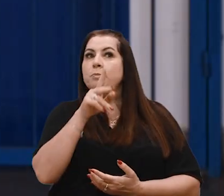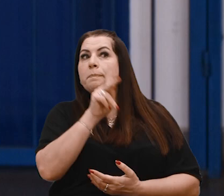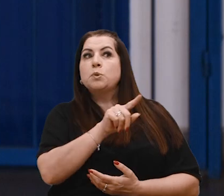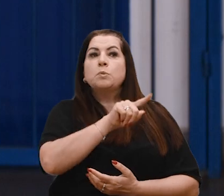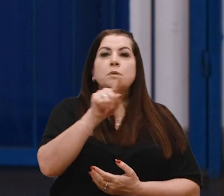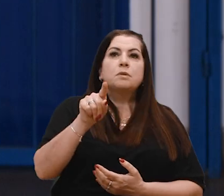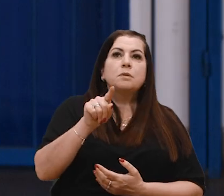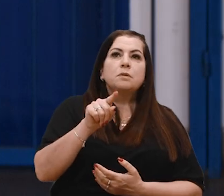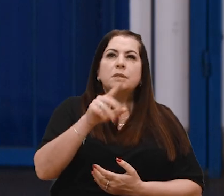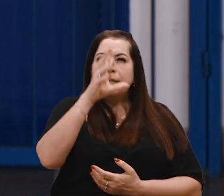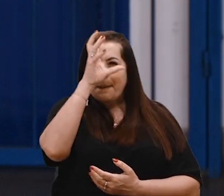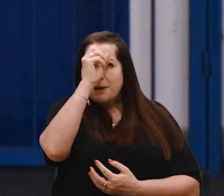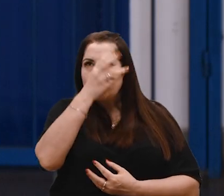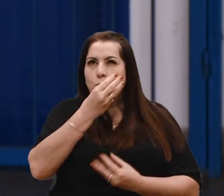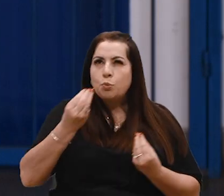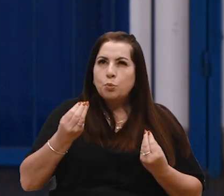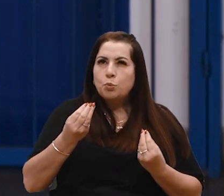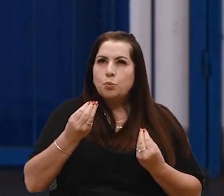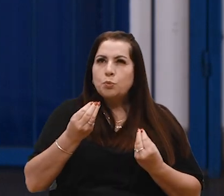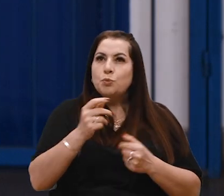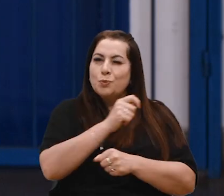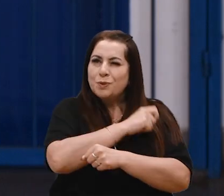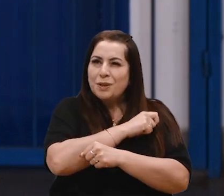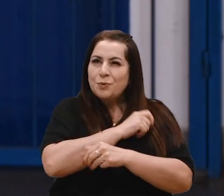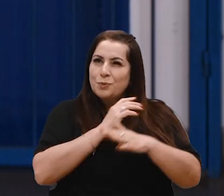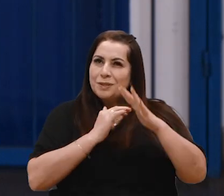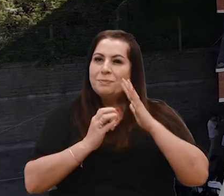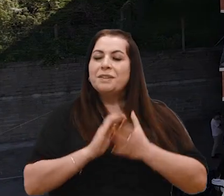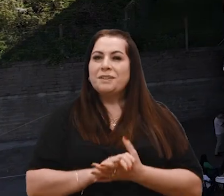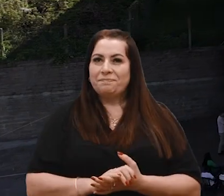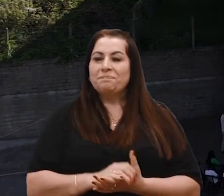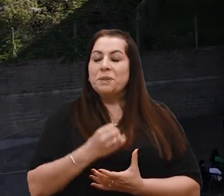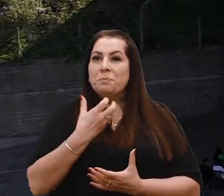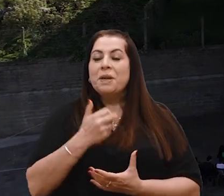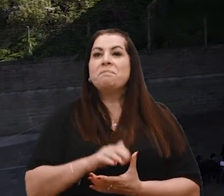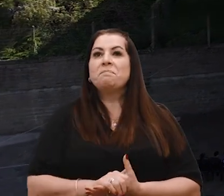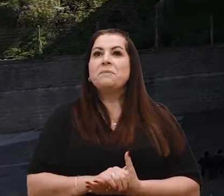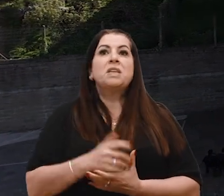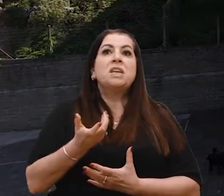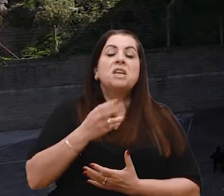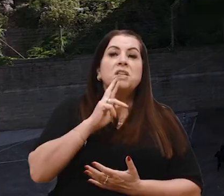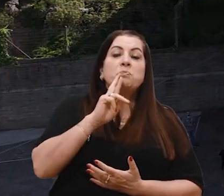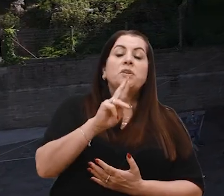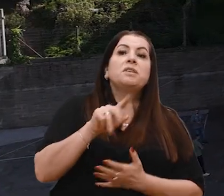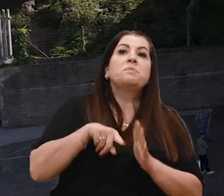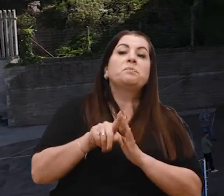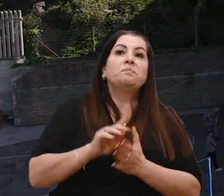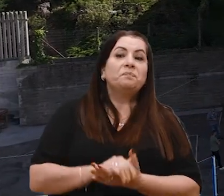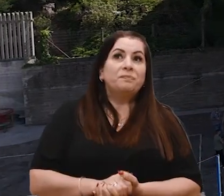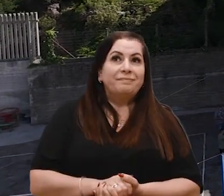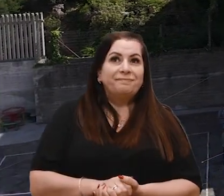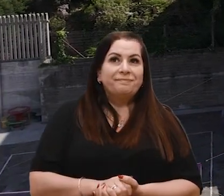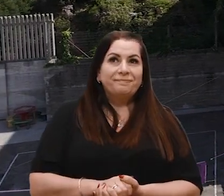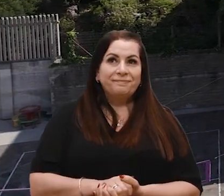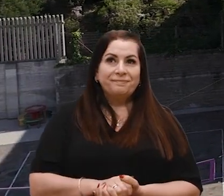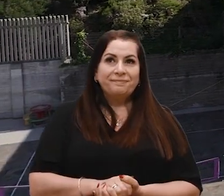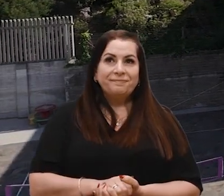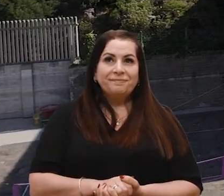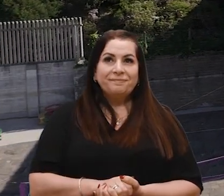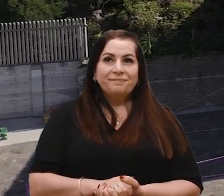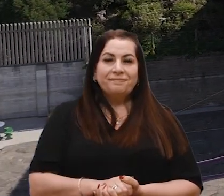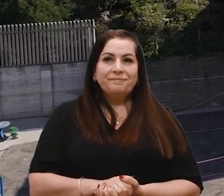Marliva, pede para alguém aí se eles aprendem muito com os estudantes imigrantes. Muito bem. Quem quer responder essa